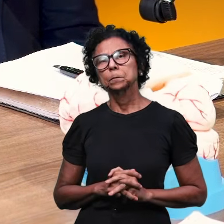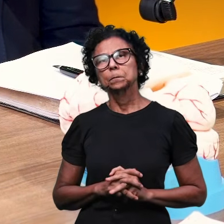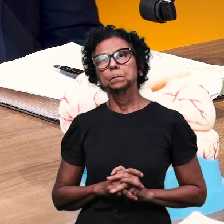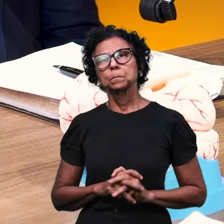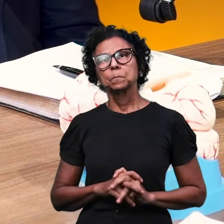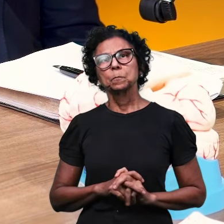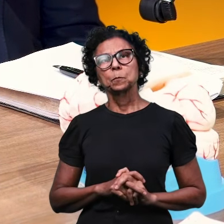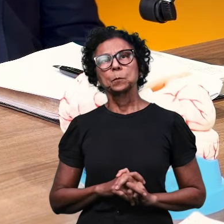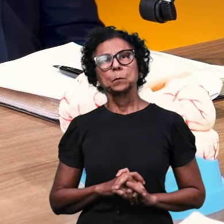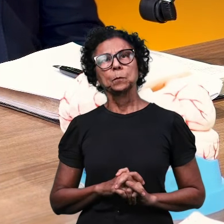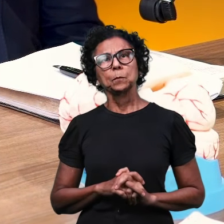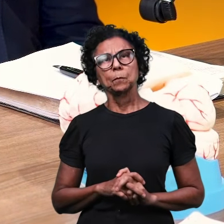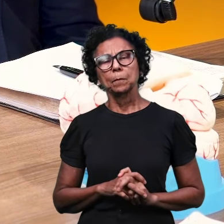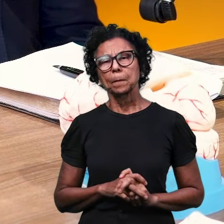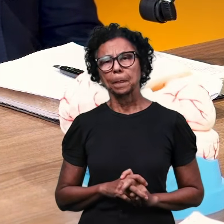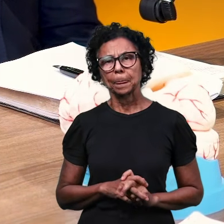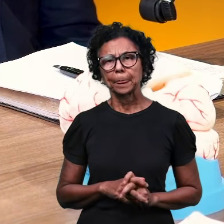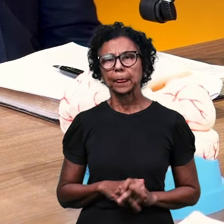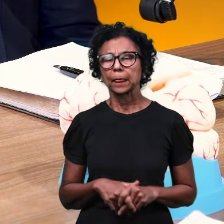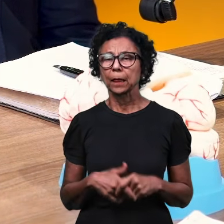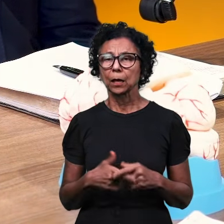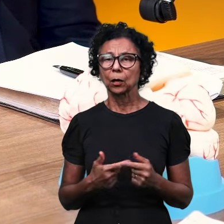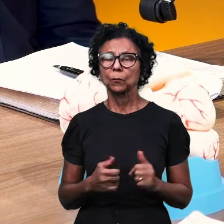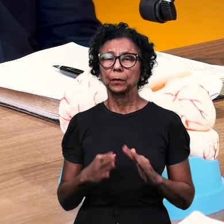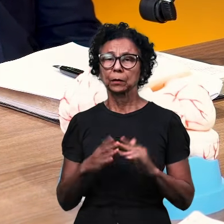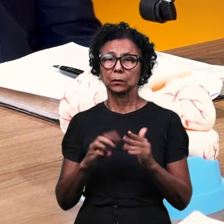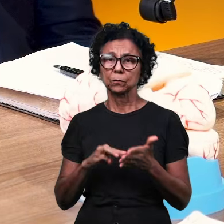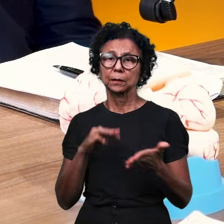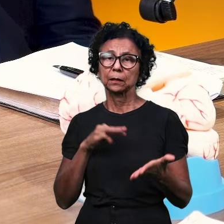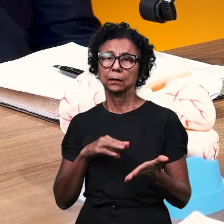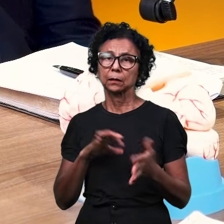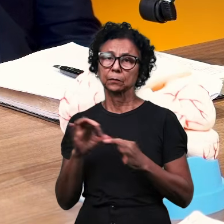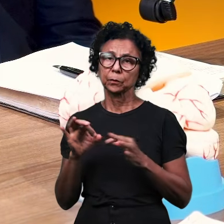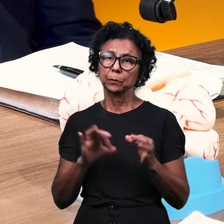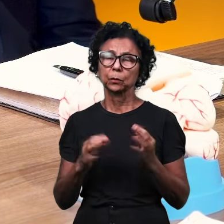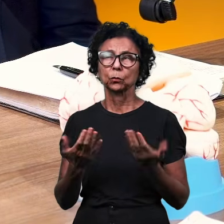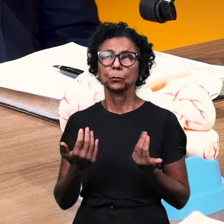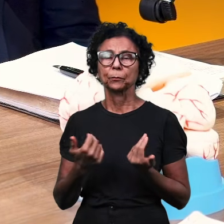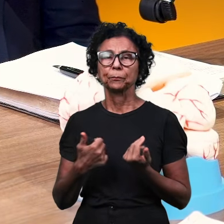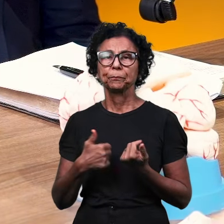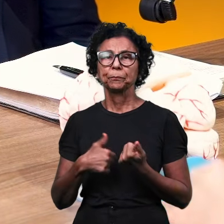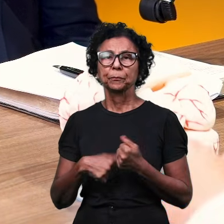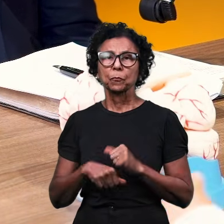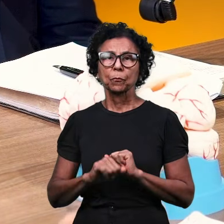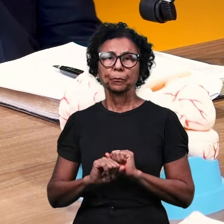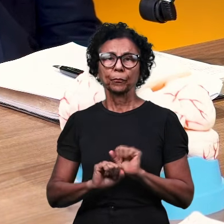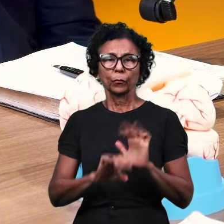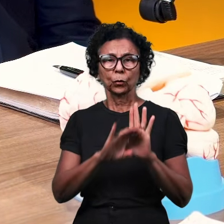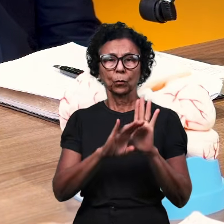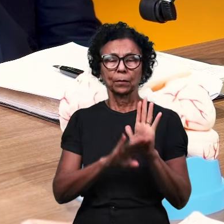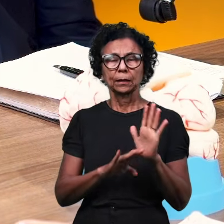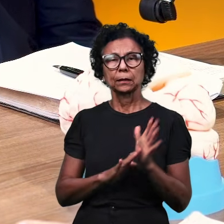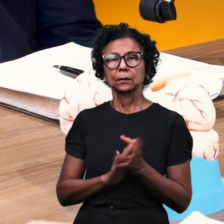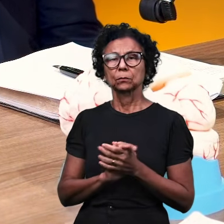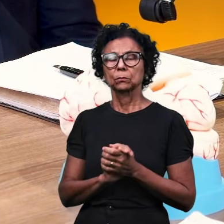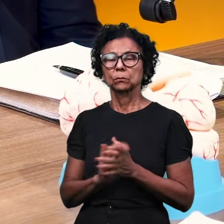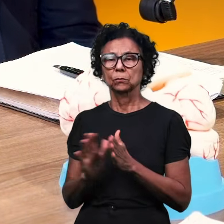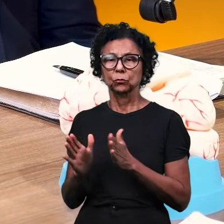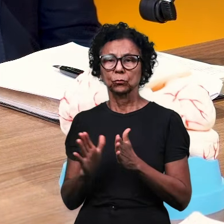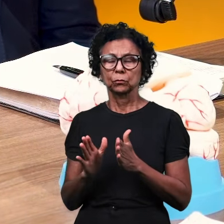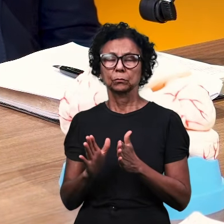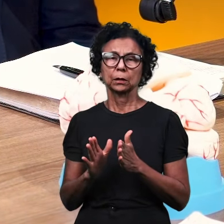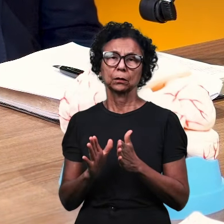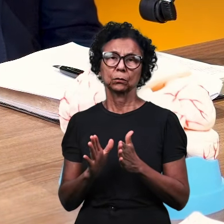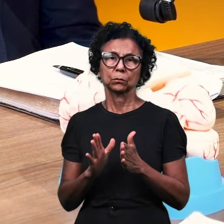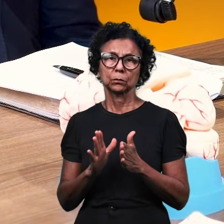Cristã Maranata facilita muito isso para o jovem. Né, os programas, né, os dias da minha